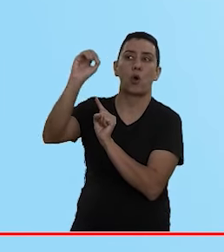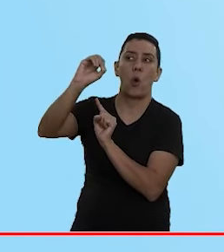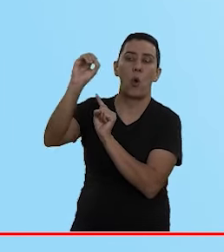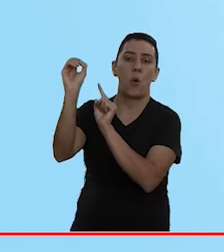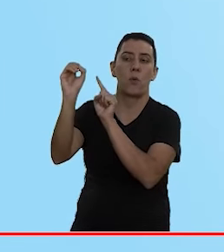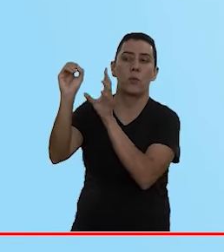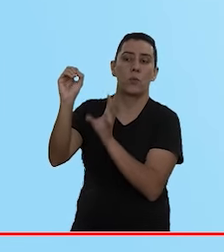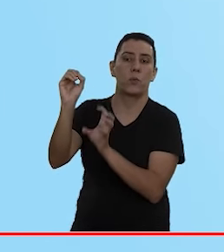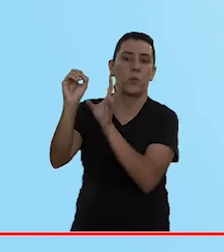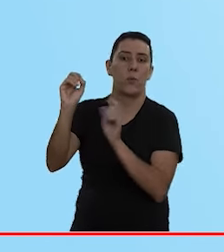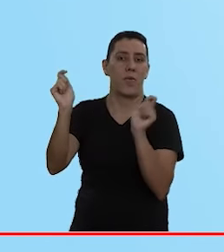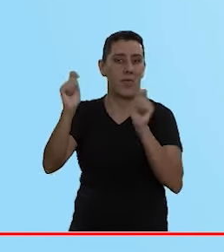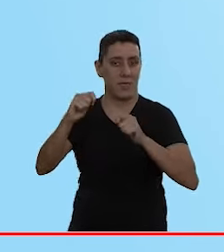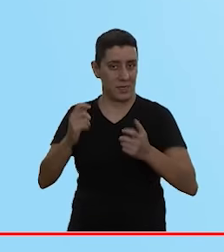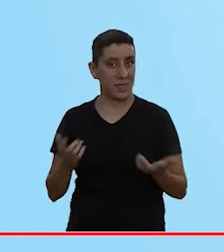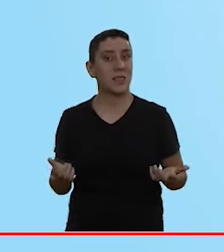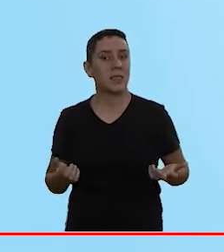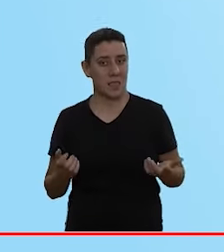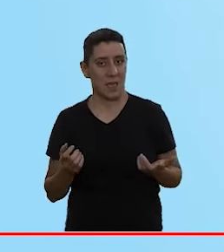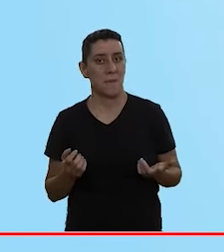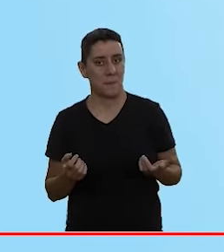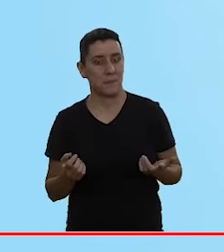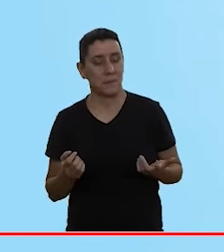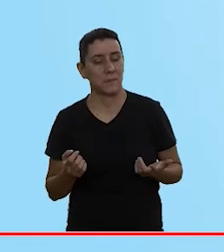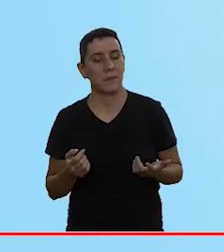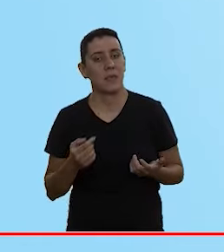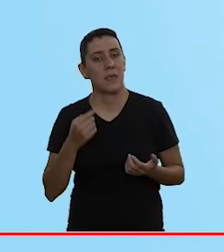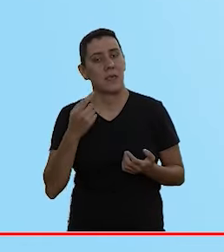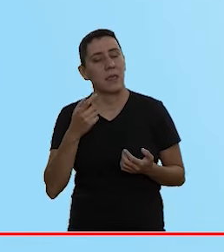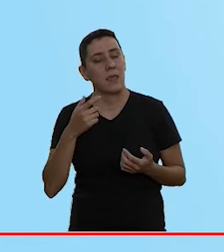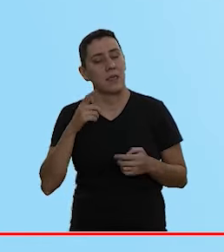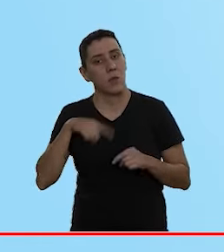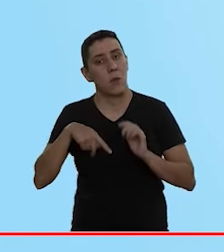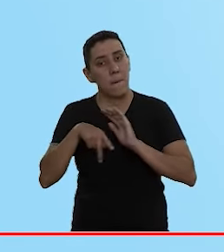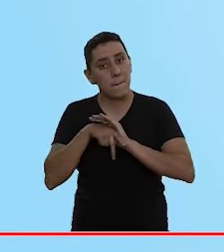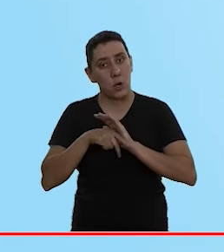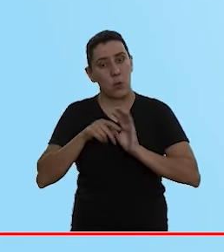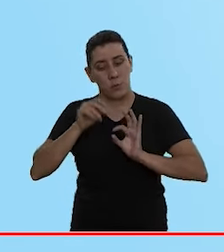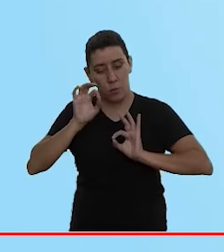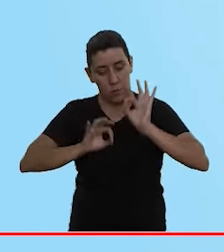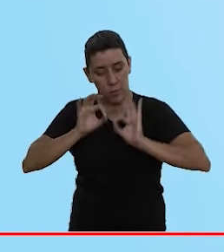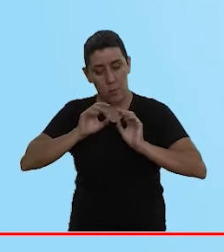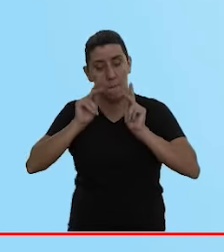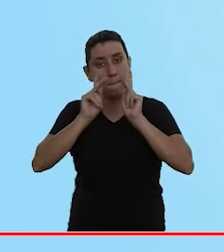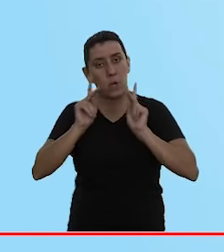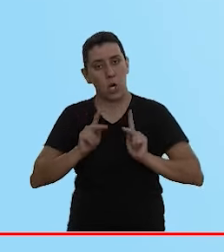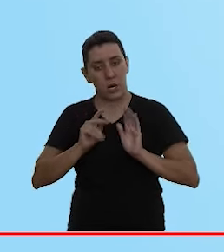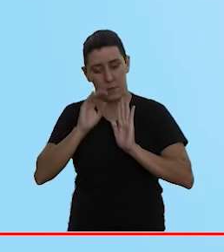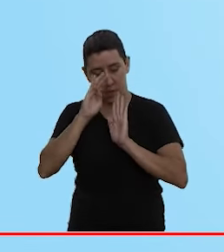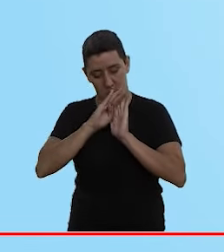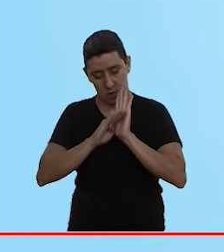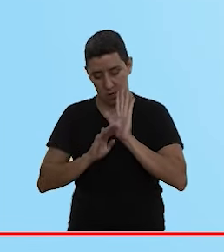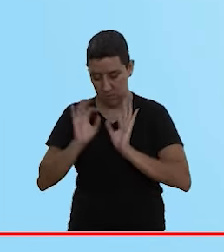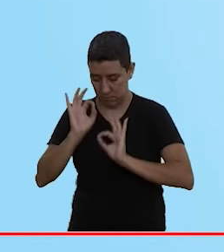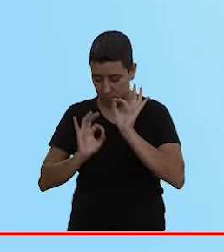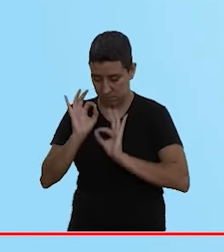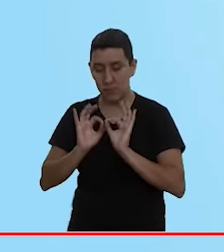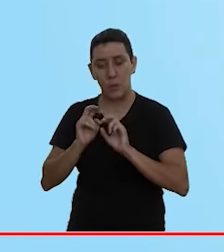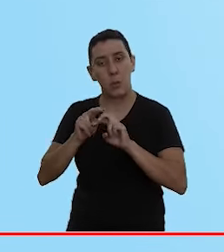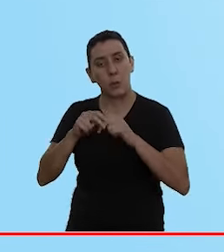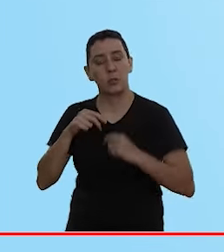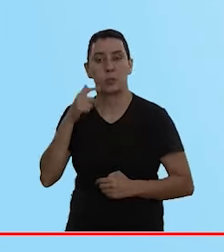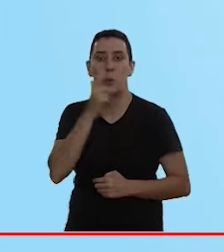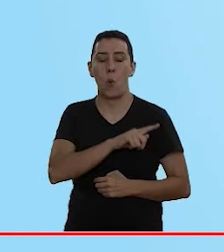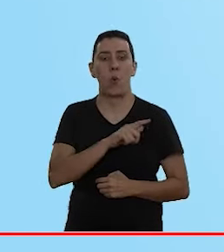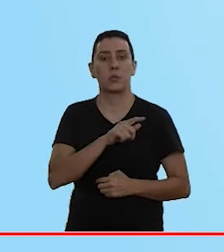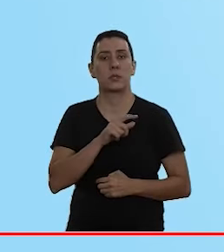está tendo aqui os inputs, né, as entradas de tensão e de corrente de cada uma das strings. Então com isso a gente consegue